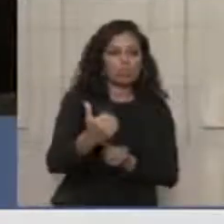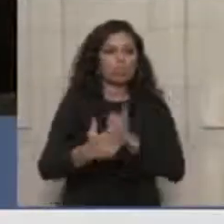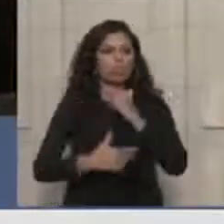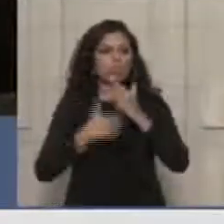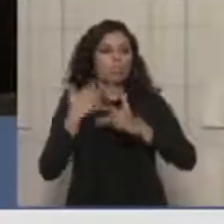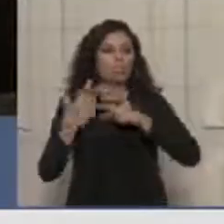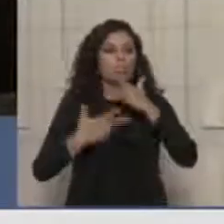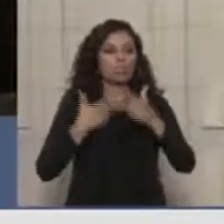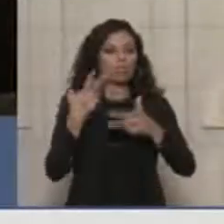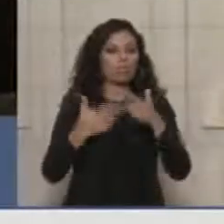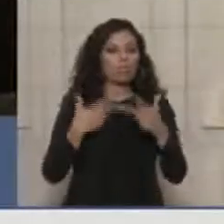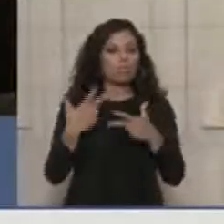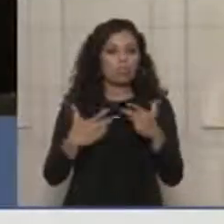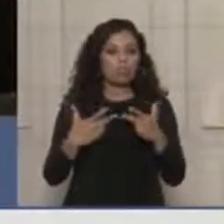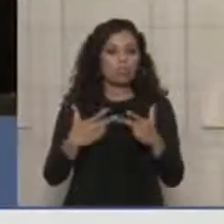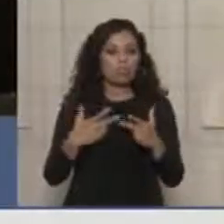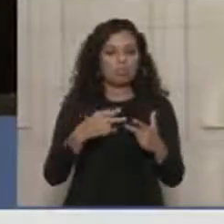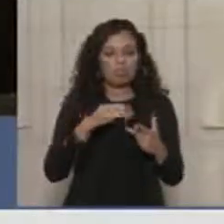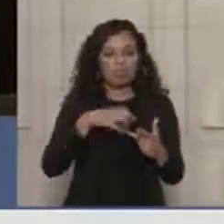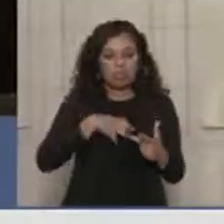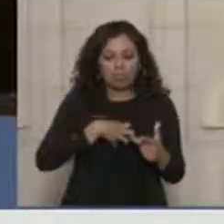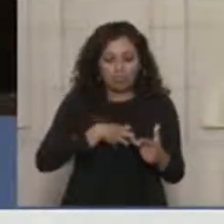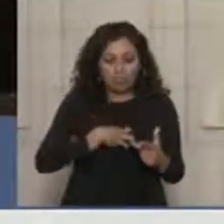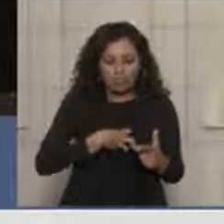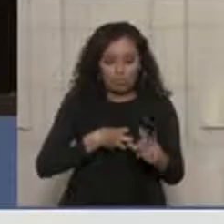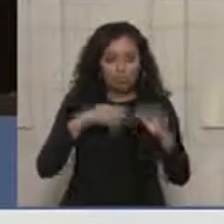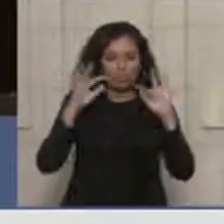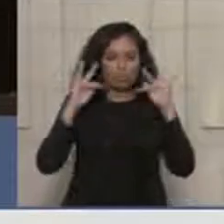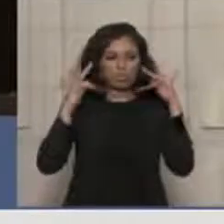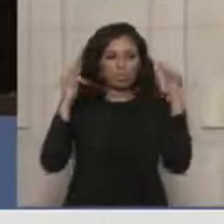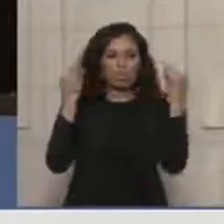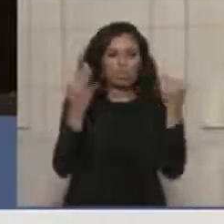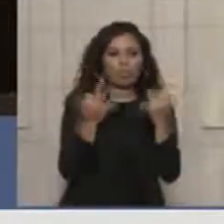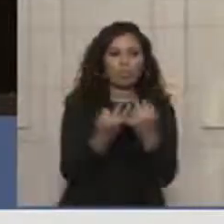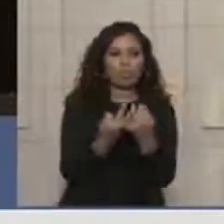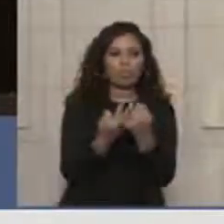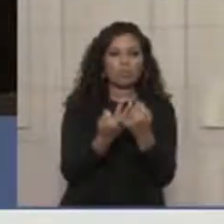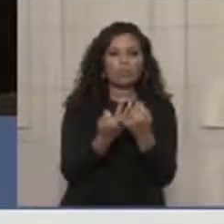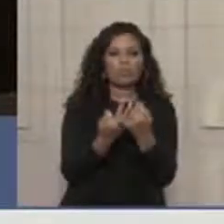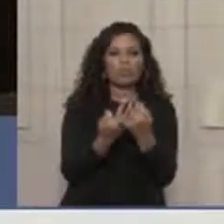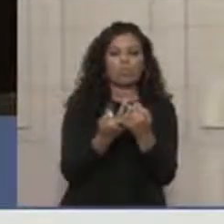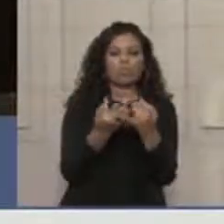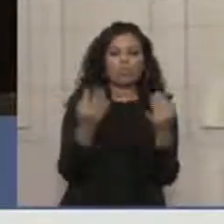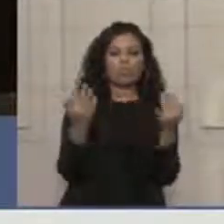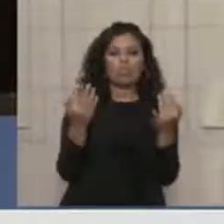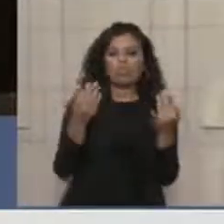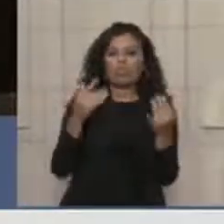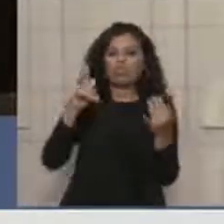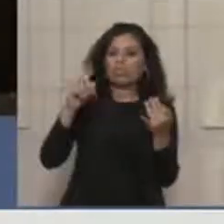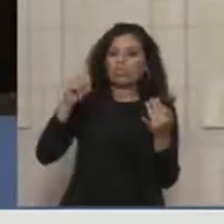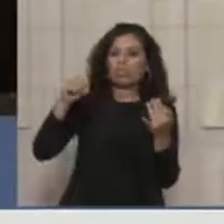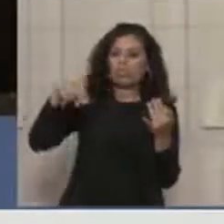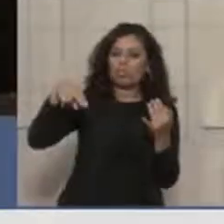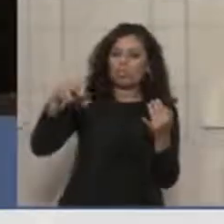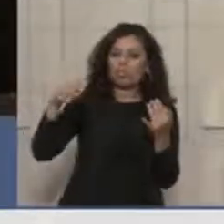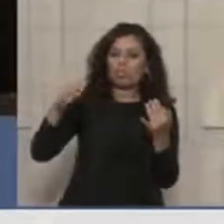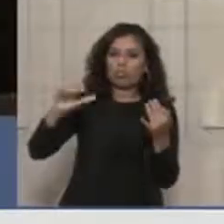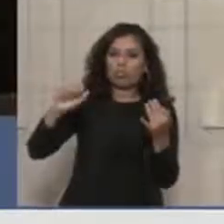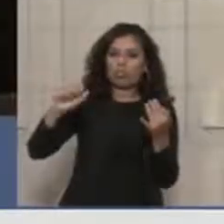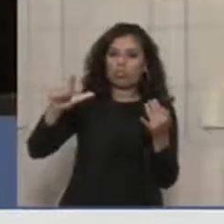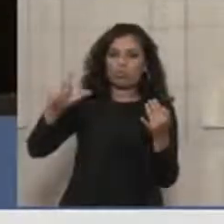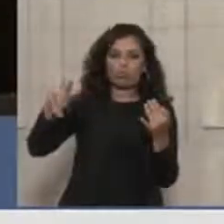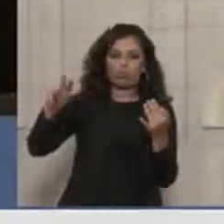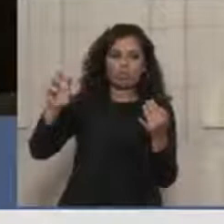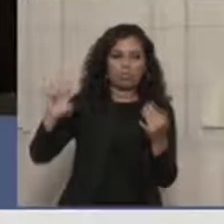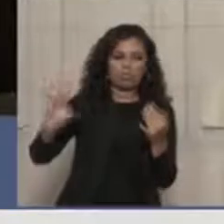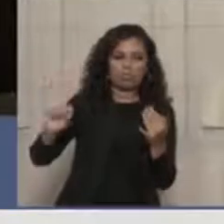fazendo as minhas condolências à família Gonçalves, que no dia de hoje perdeu o nosso querido tio